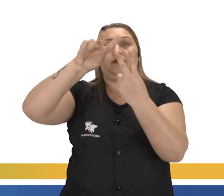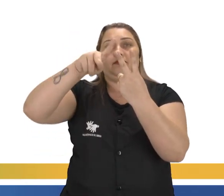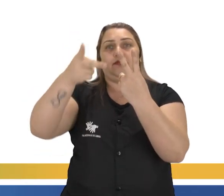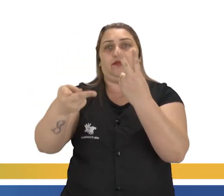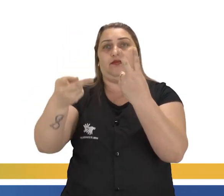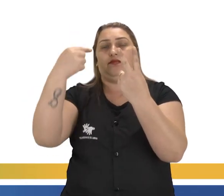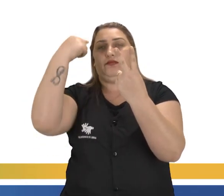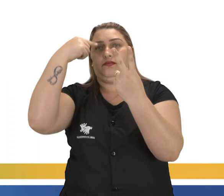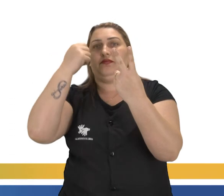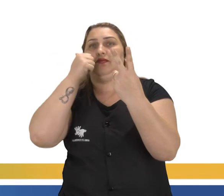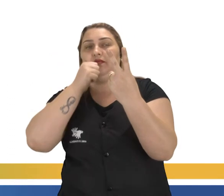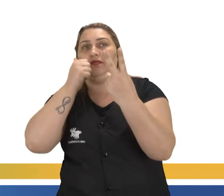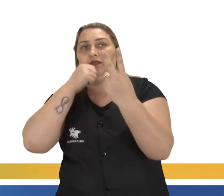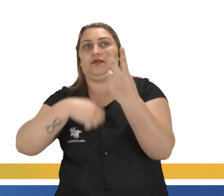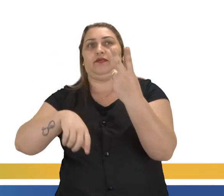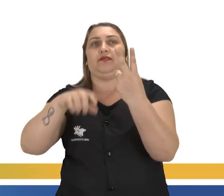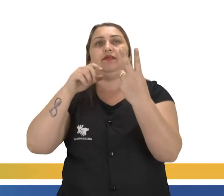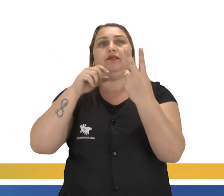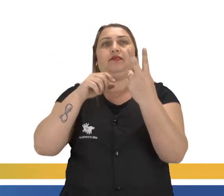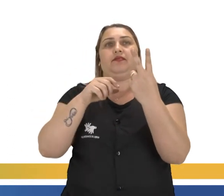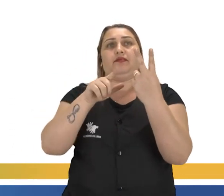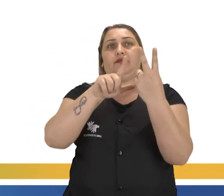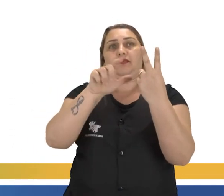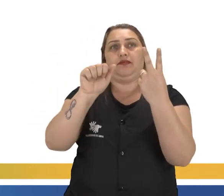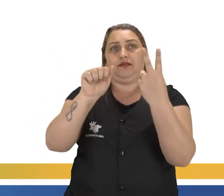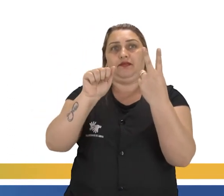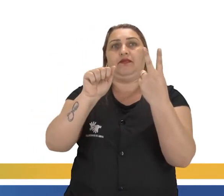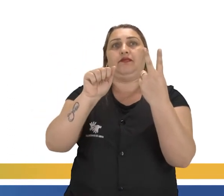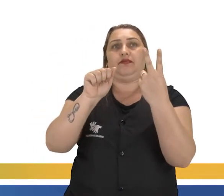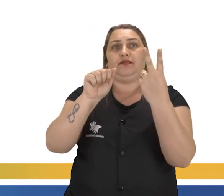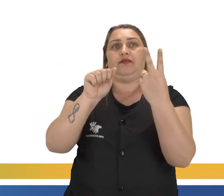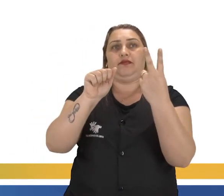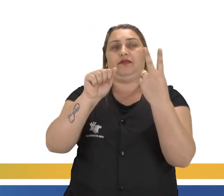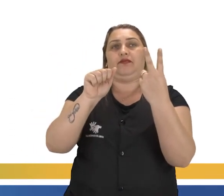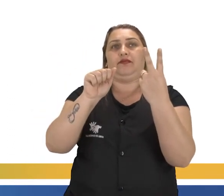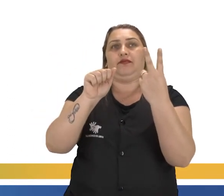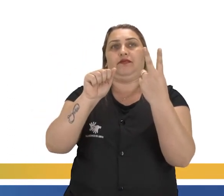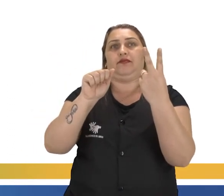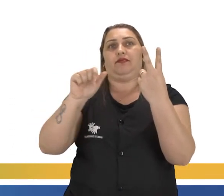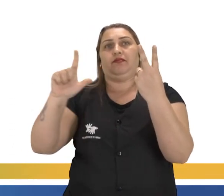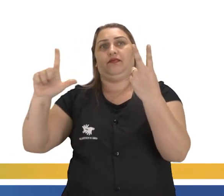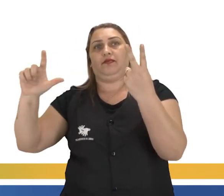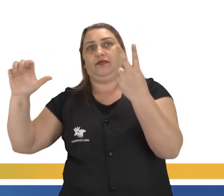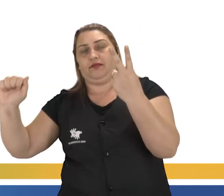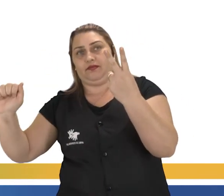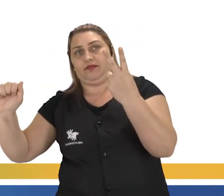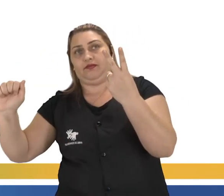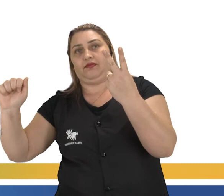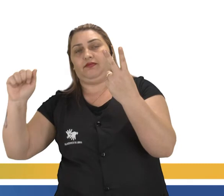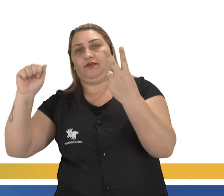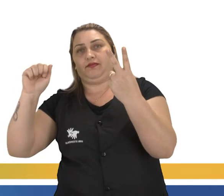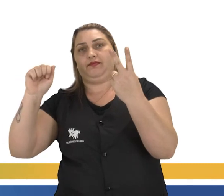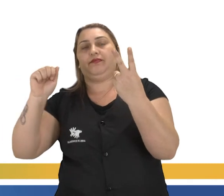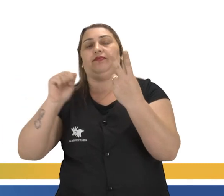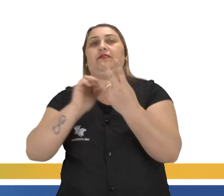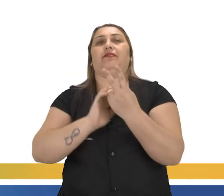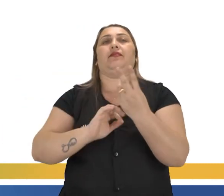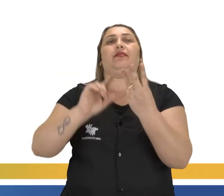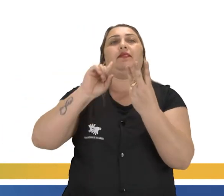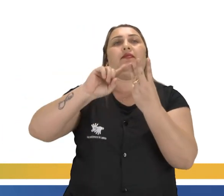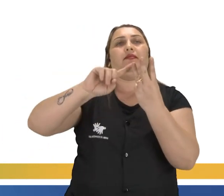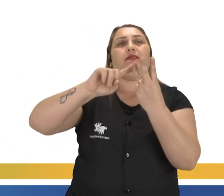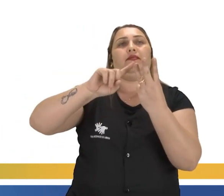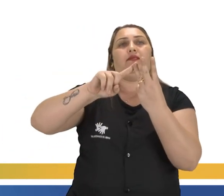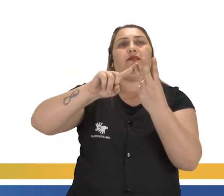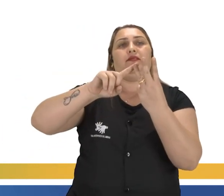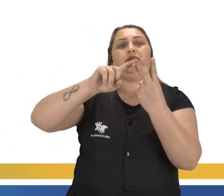espanhol são femininas. La alarma, o alarme, e la pesadilla, o pesadelo. Atividade